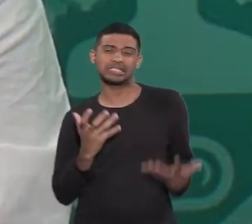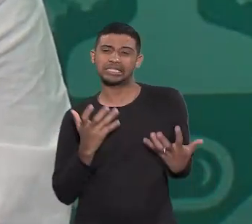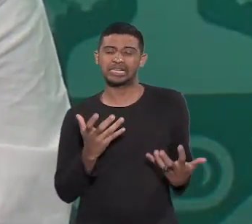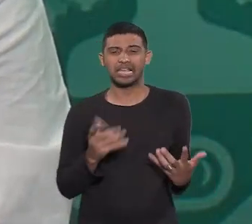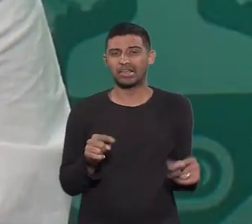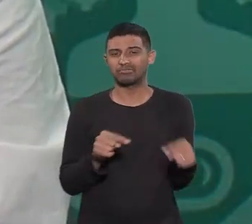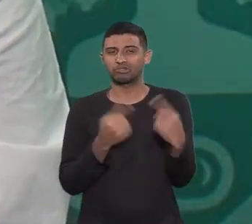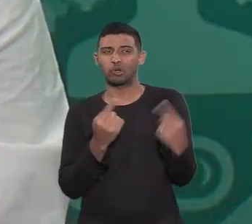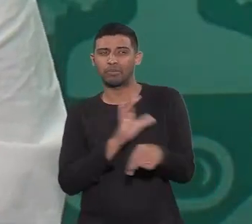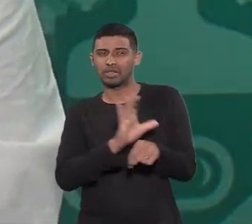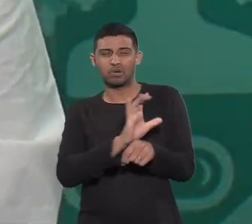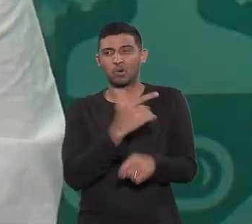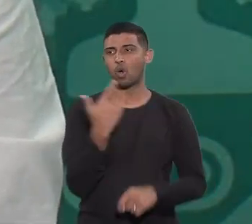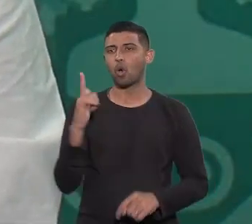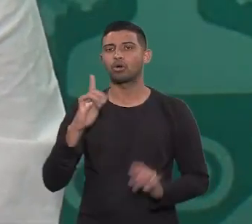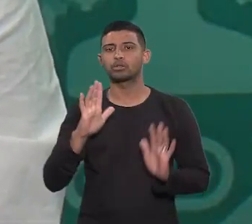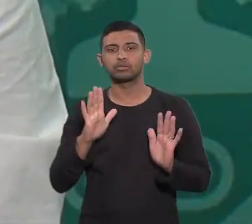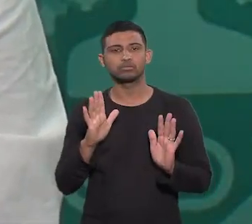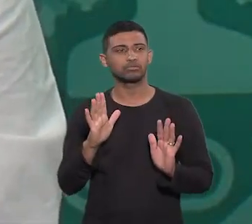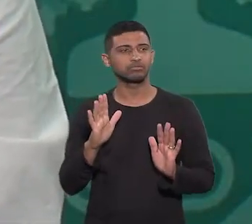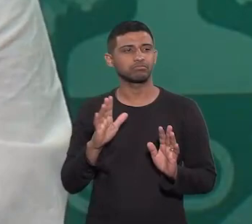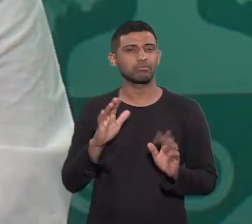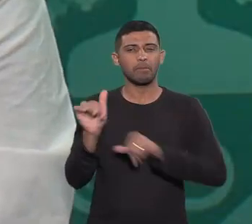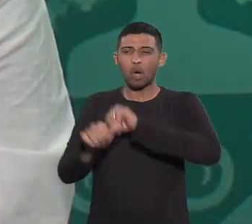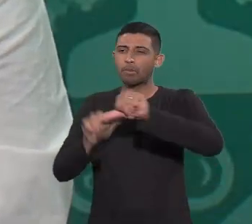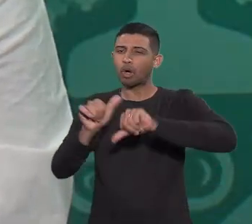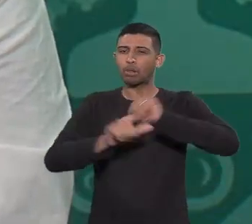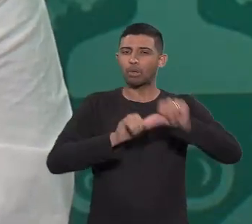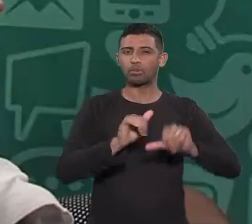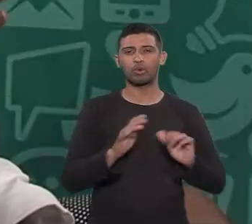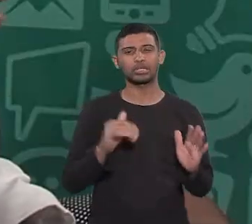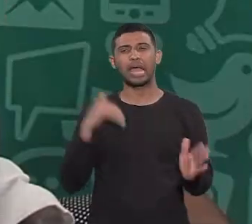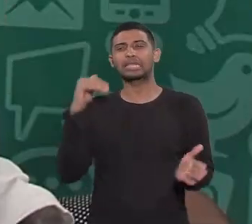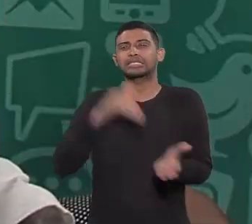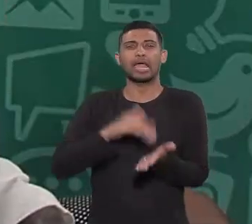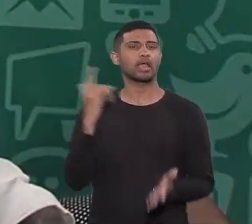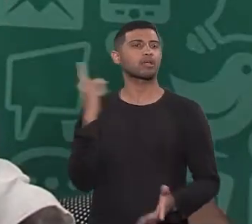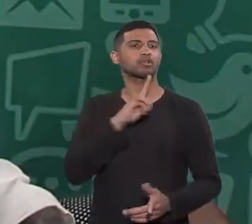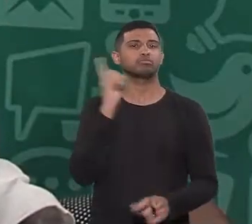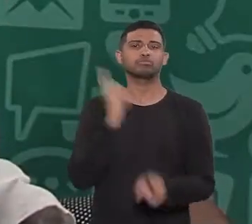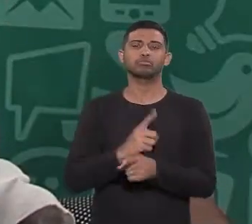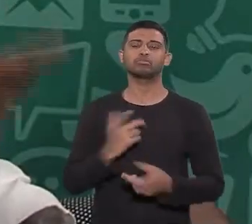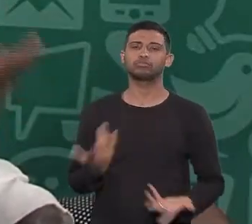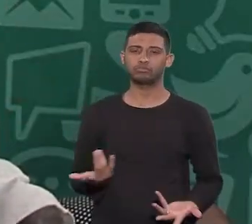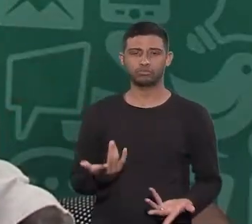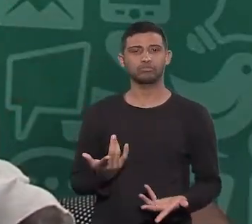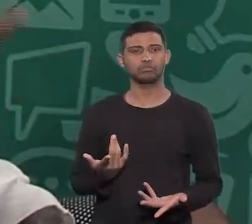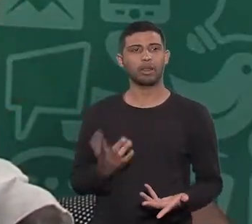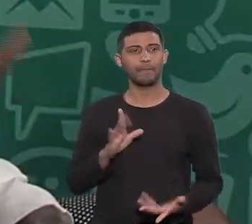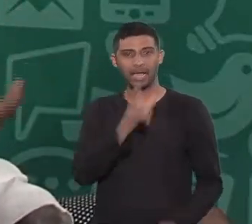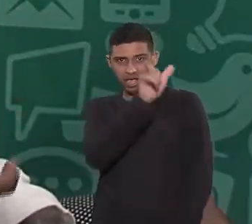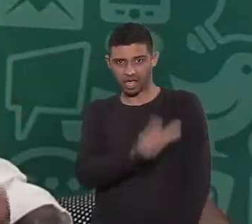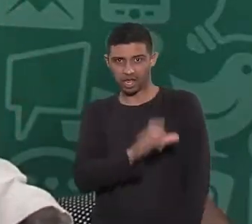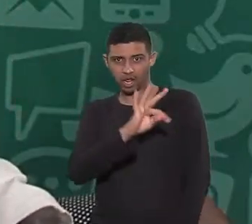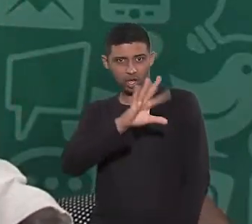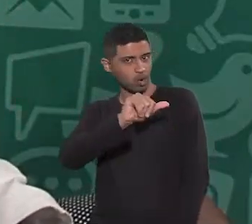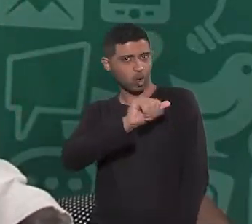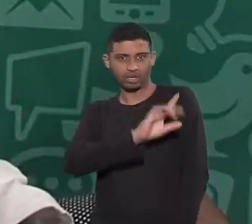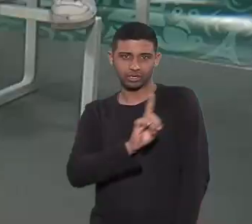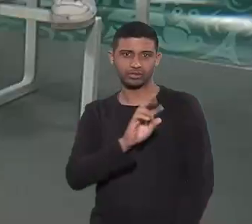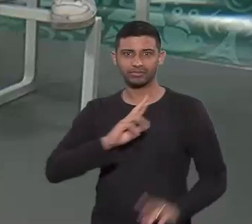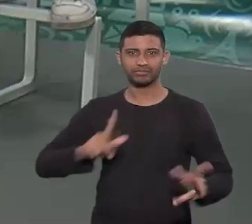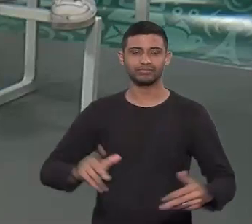sei se eu... Não me dei com esse curso, não. Ele vai até o final. Muda 2, 3 vezes até resolver o que quer da vida. Ele vai até o final porque aquilo ali é a chance da vida